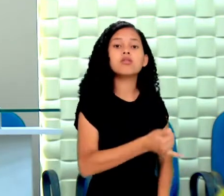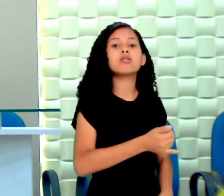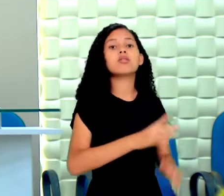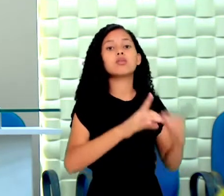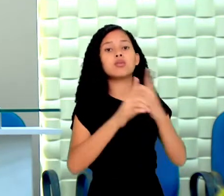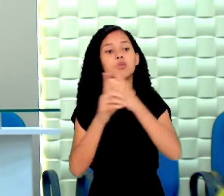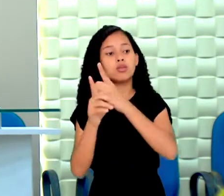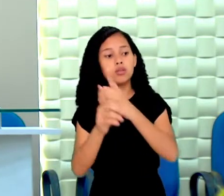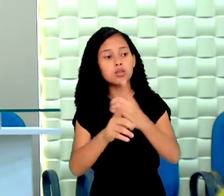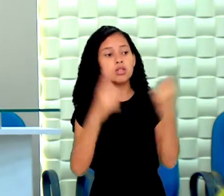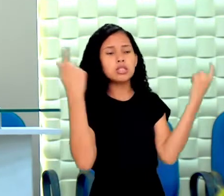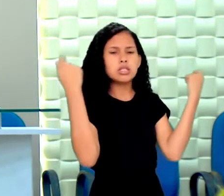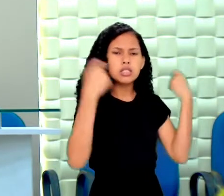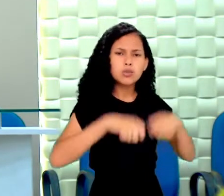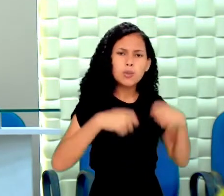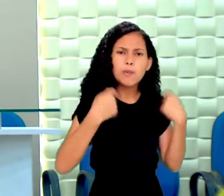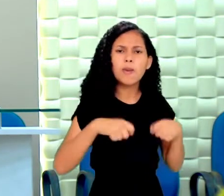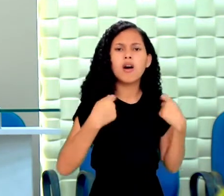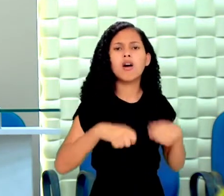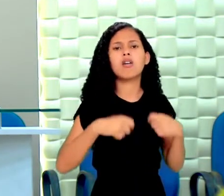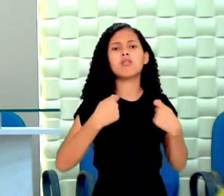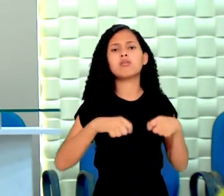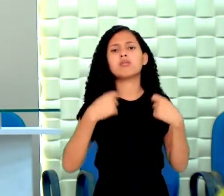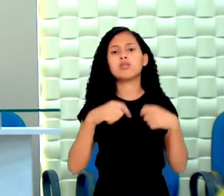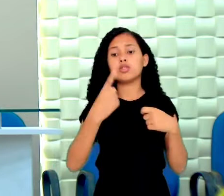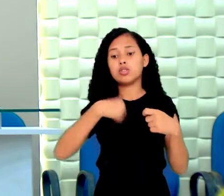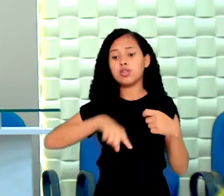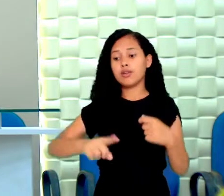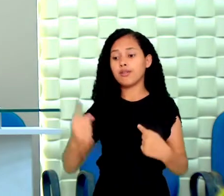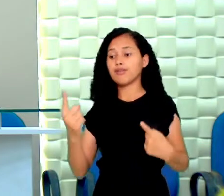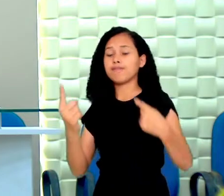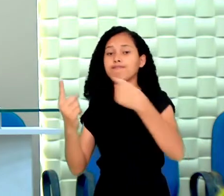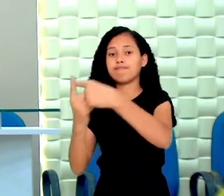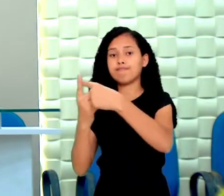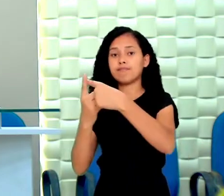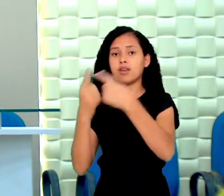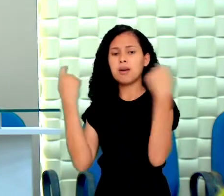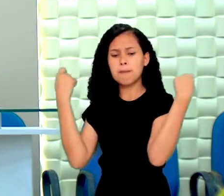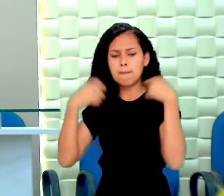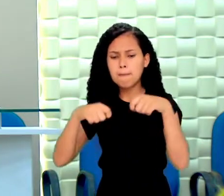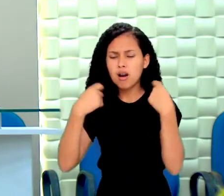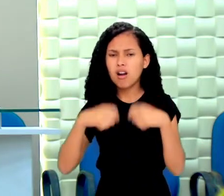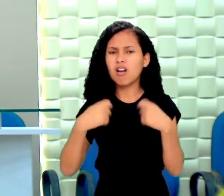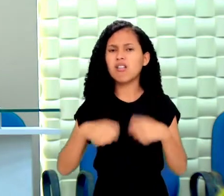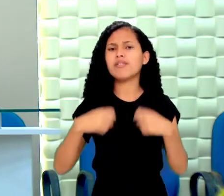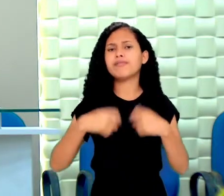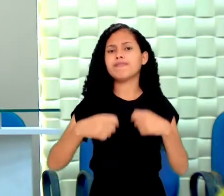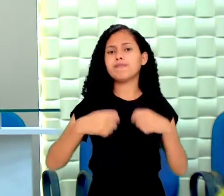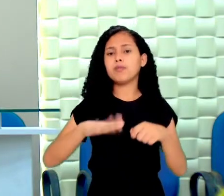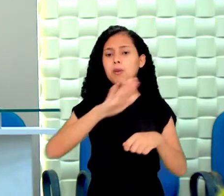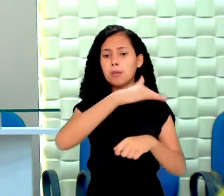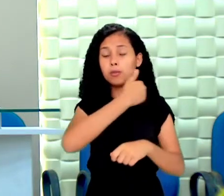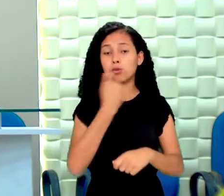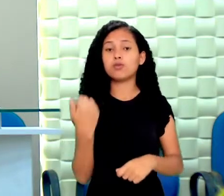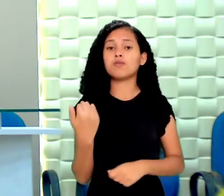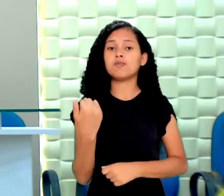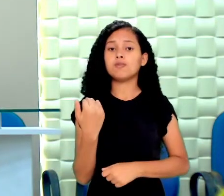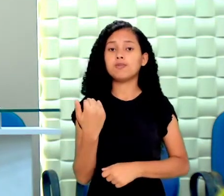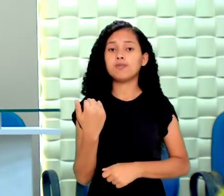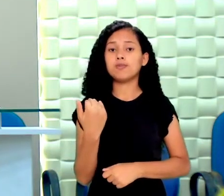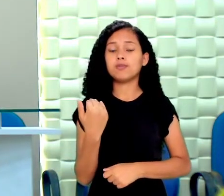da necessidade do Calvário, a necessidade do Calvário.